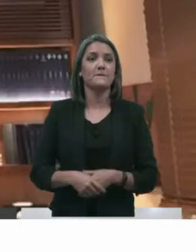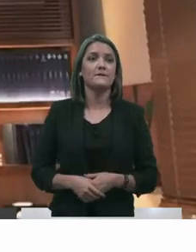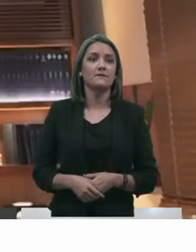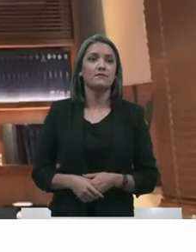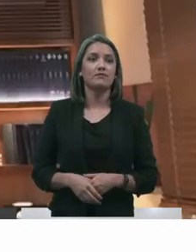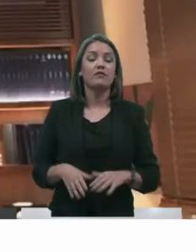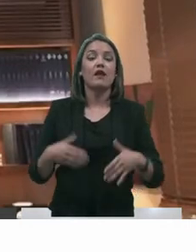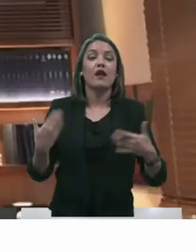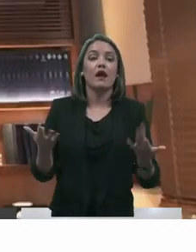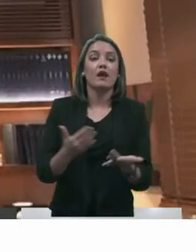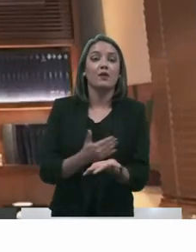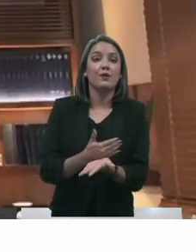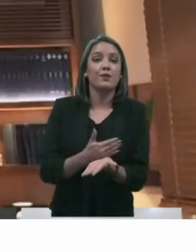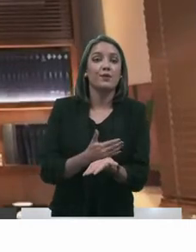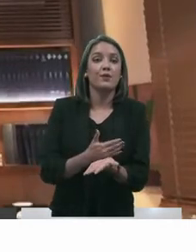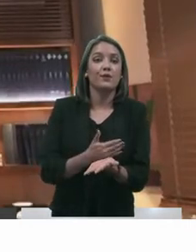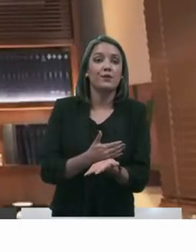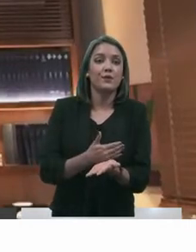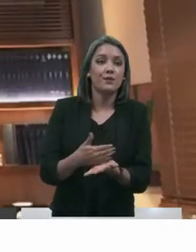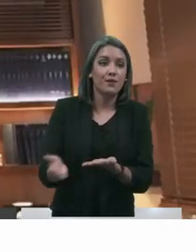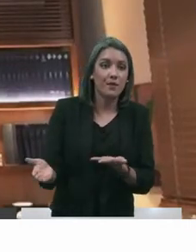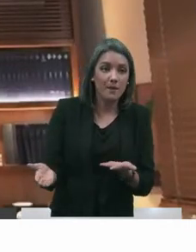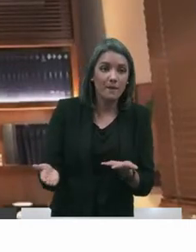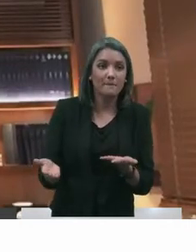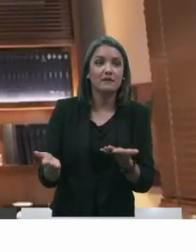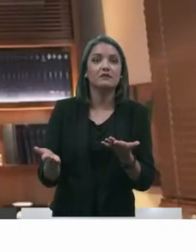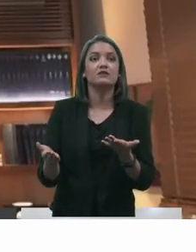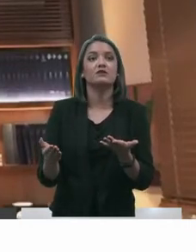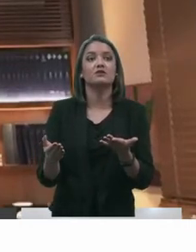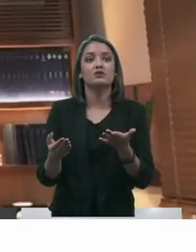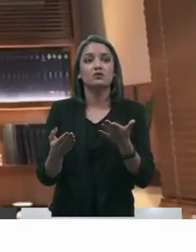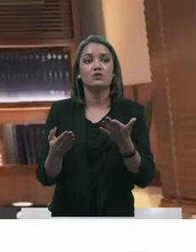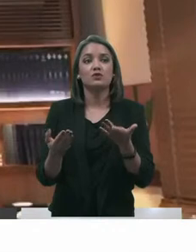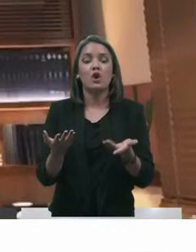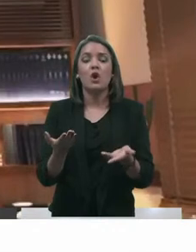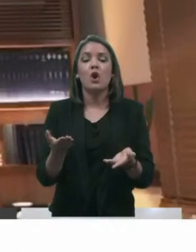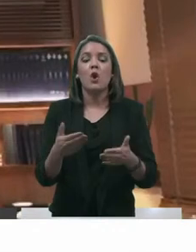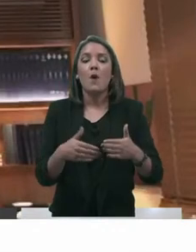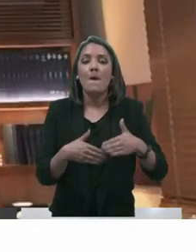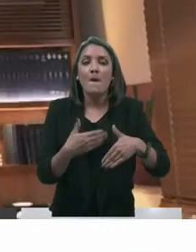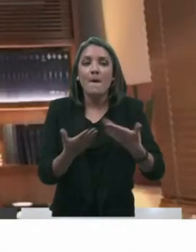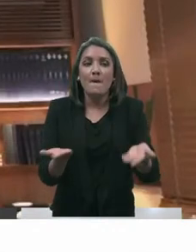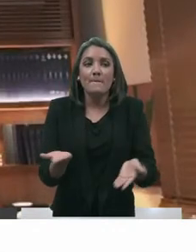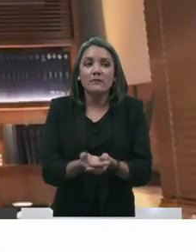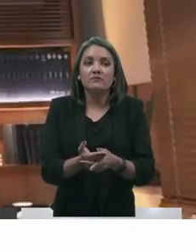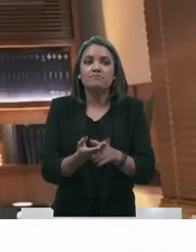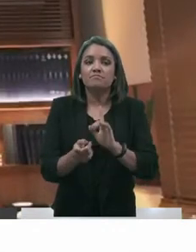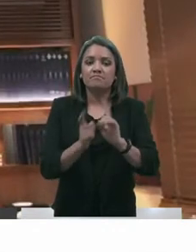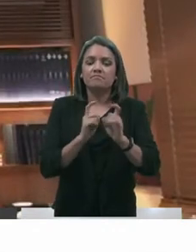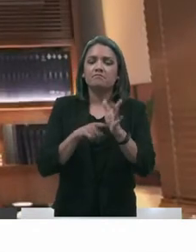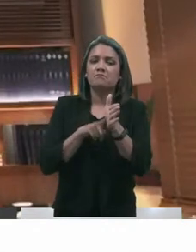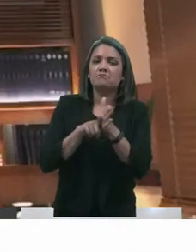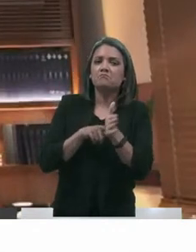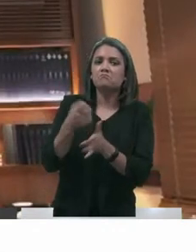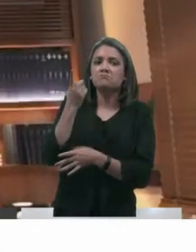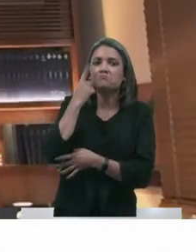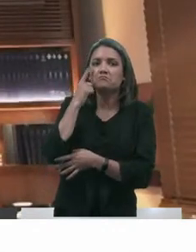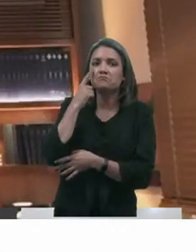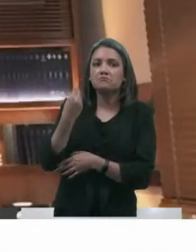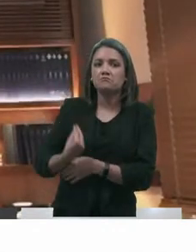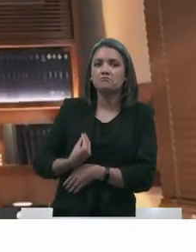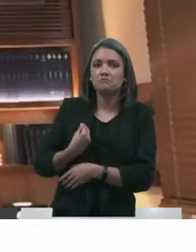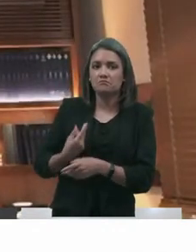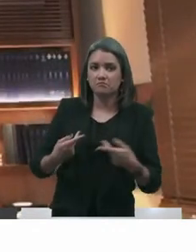então instaurou-se um procedimento administrativo para apurar a conduta do magistrado. E durante